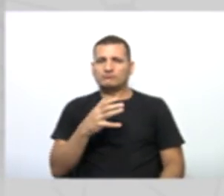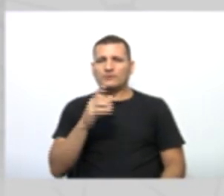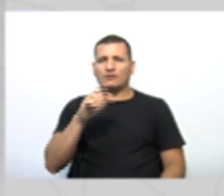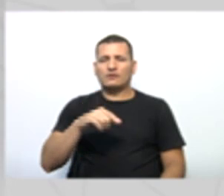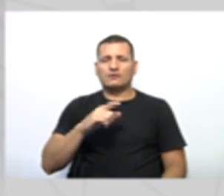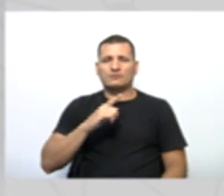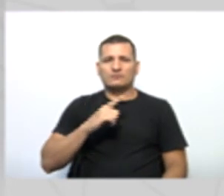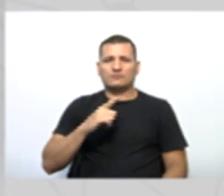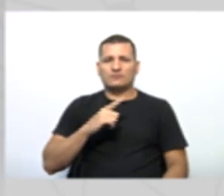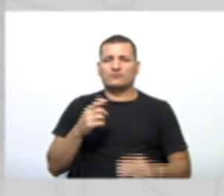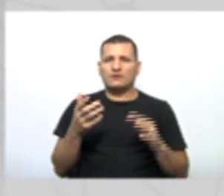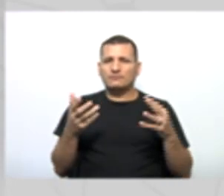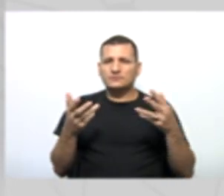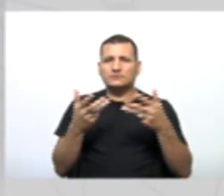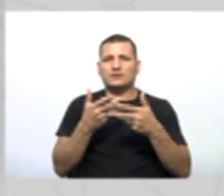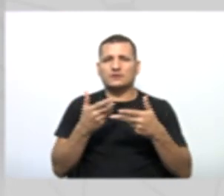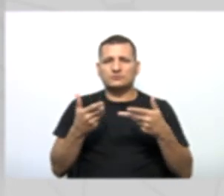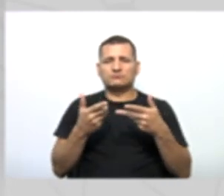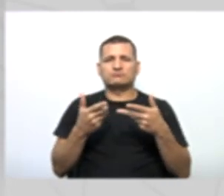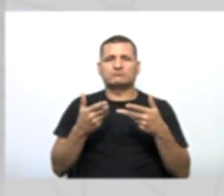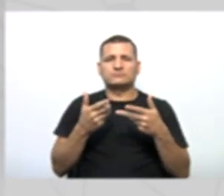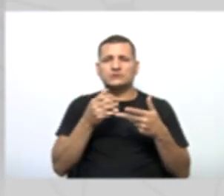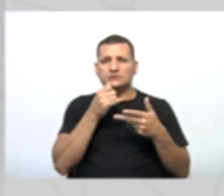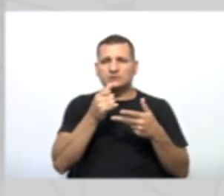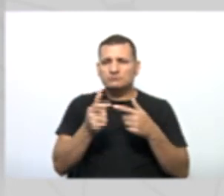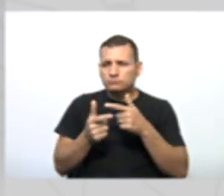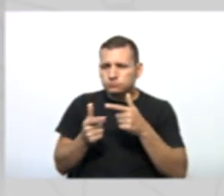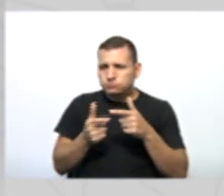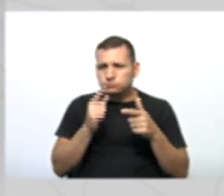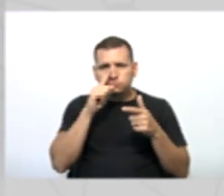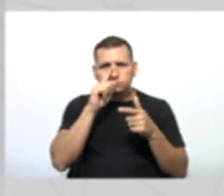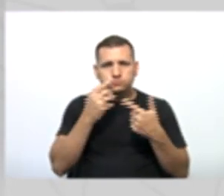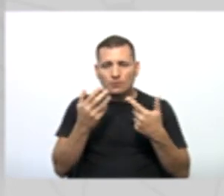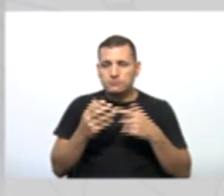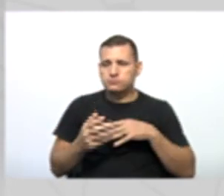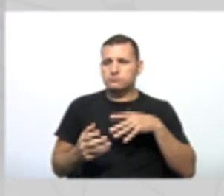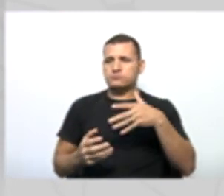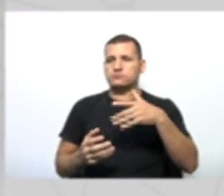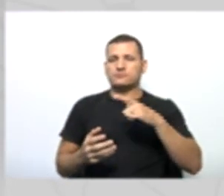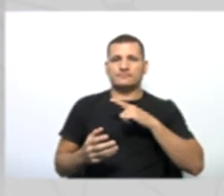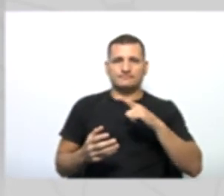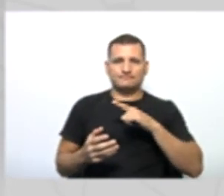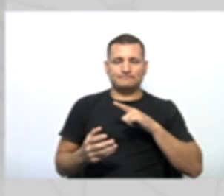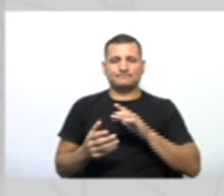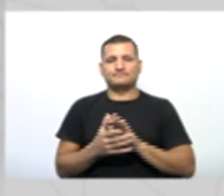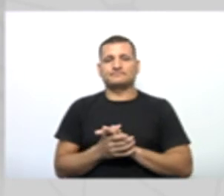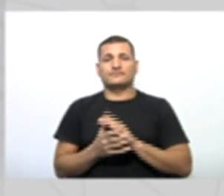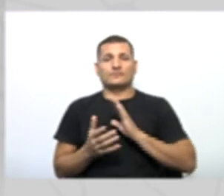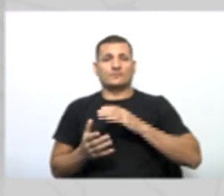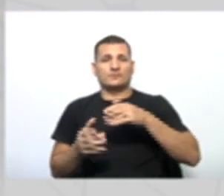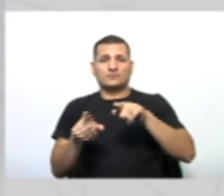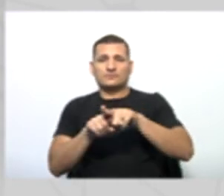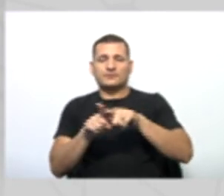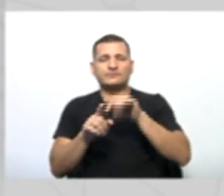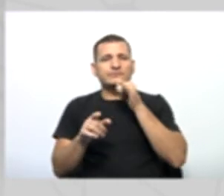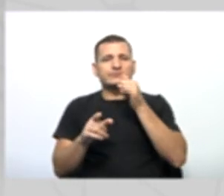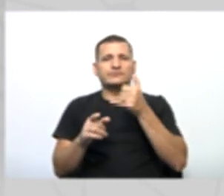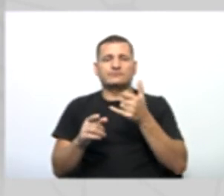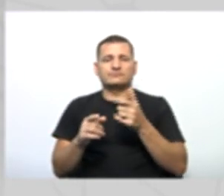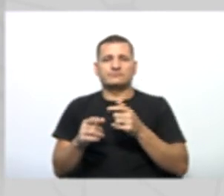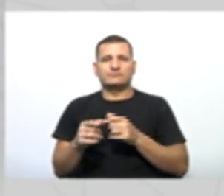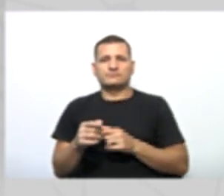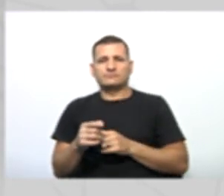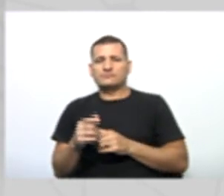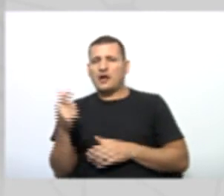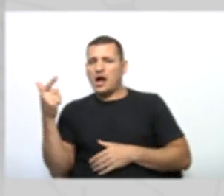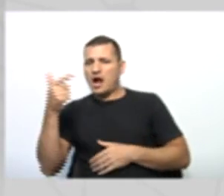habilidade de ter coragem nos momentos e situações corretos. Ser corajoso, por exemplo, diante do assalto. Porque a